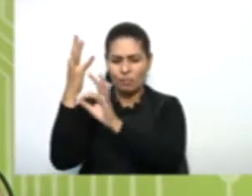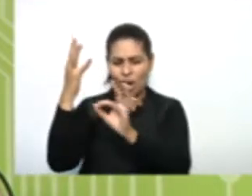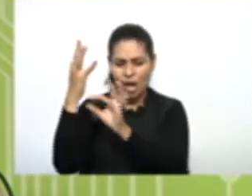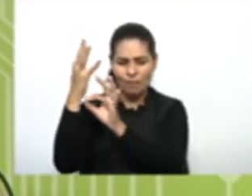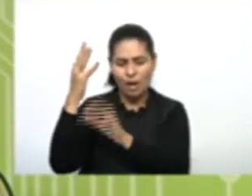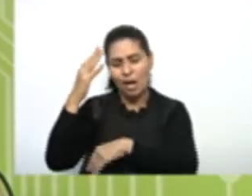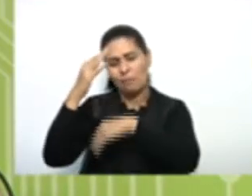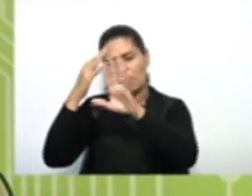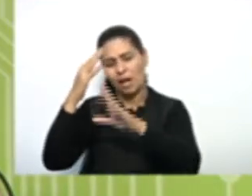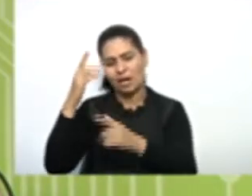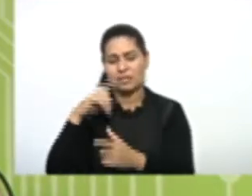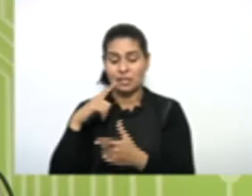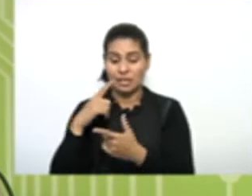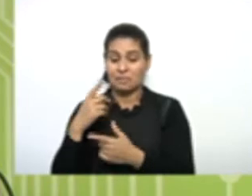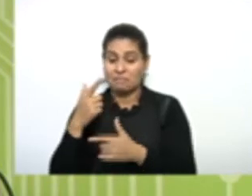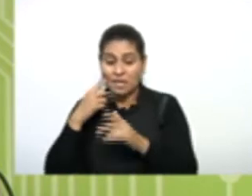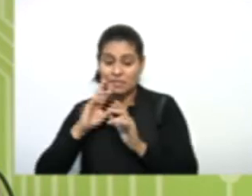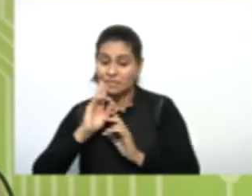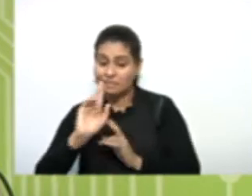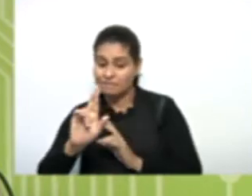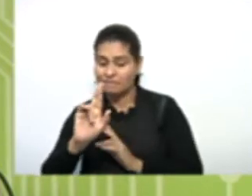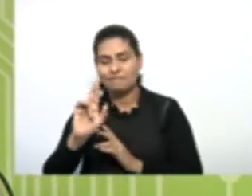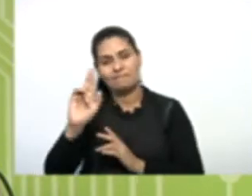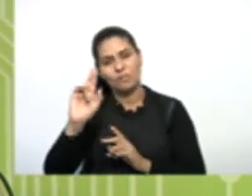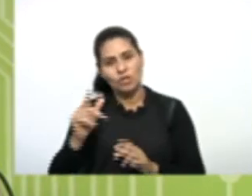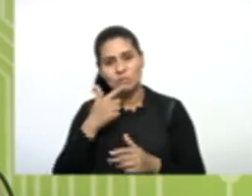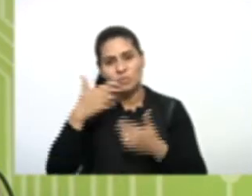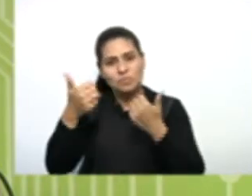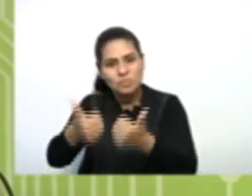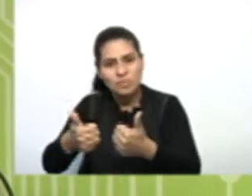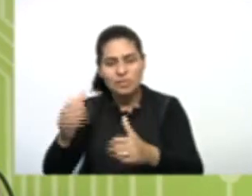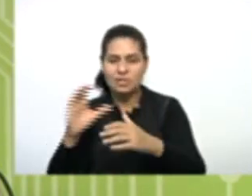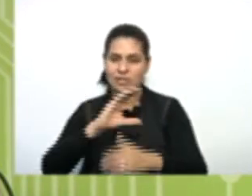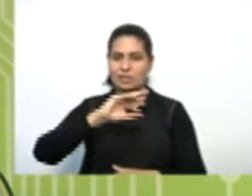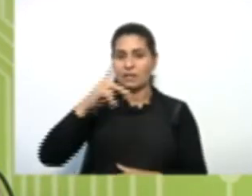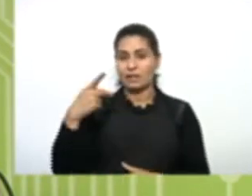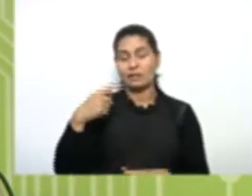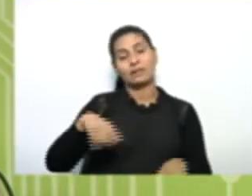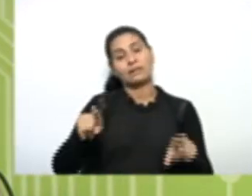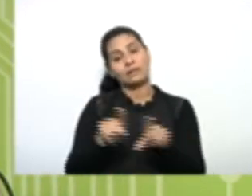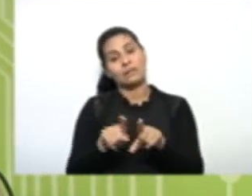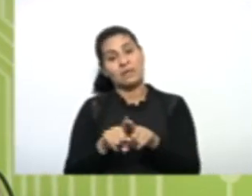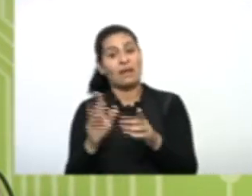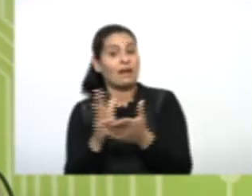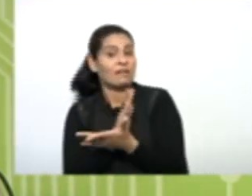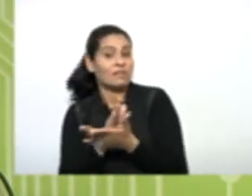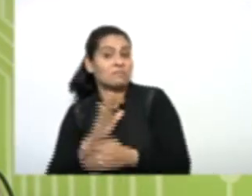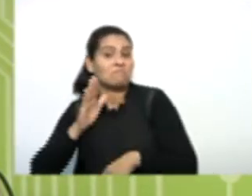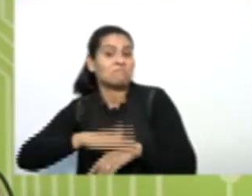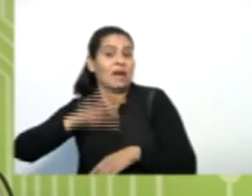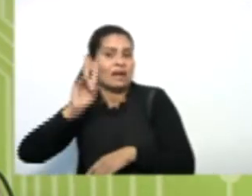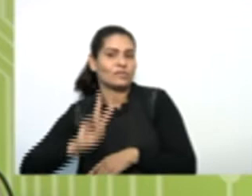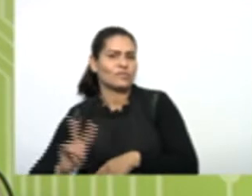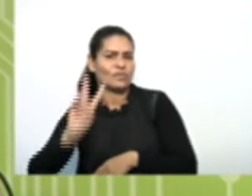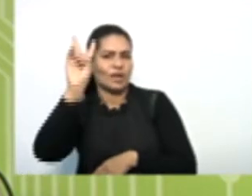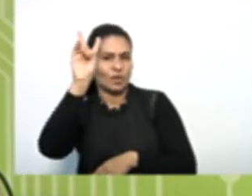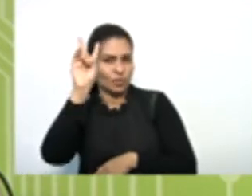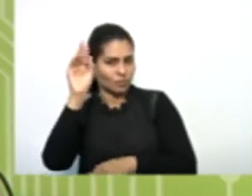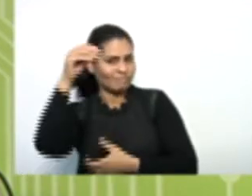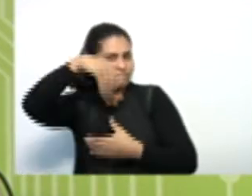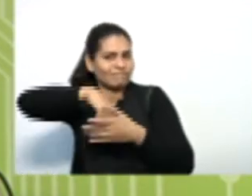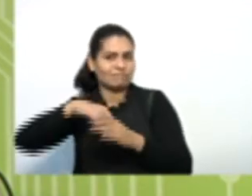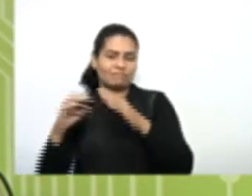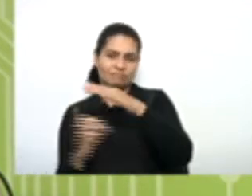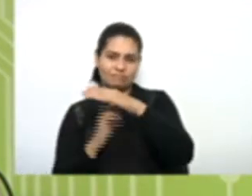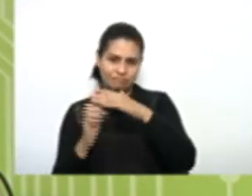vai produzir mais resultados financeiros positivos para essa cooperativa, vai talvez até ter mais valores investidos na